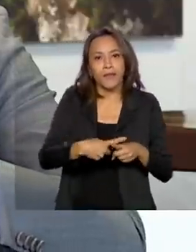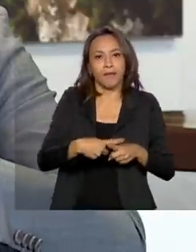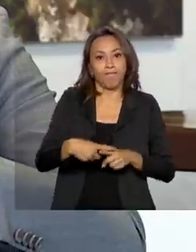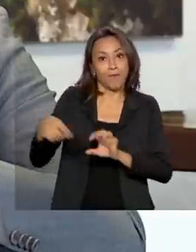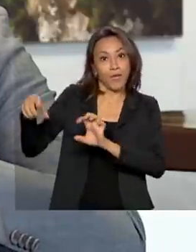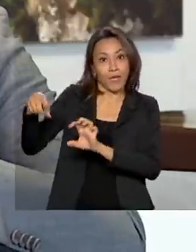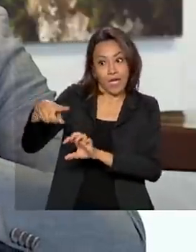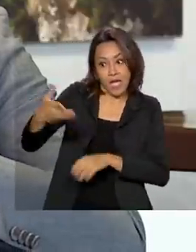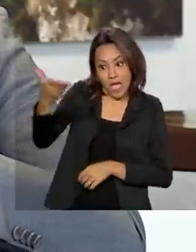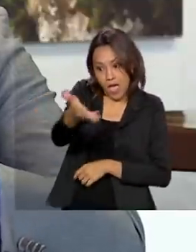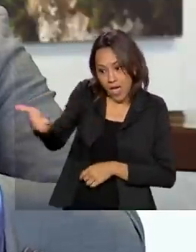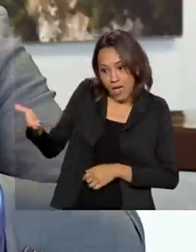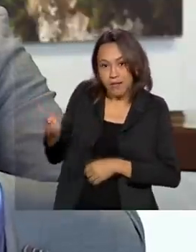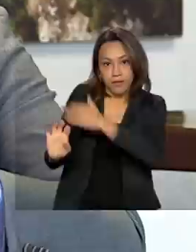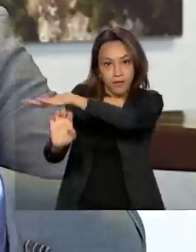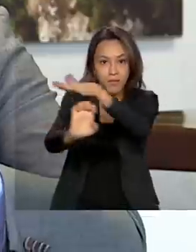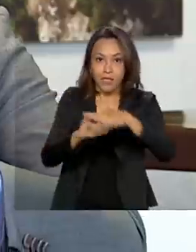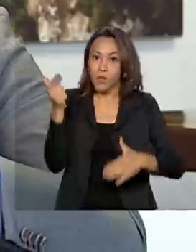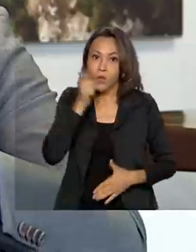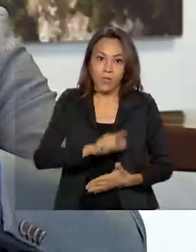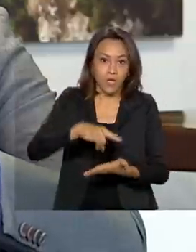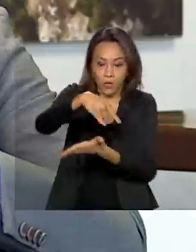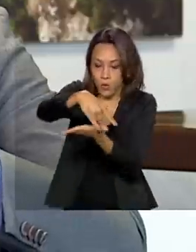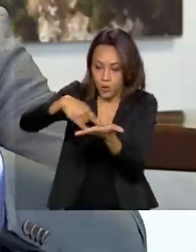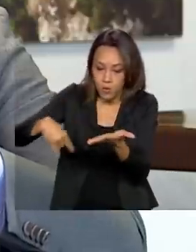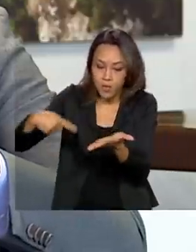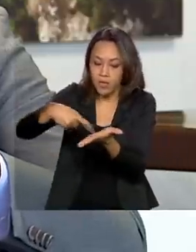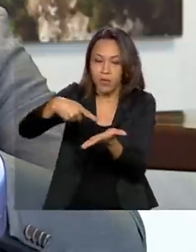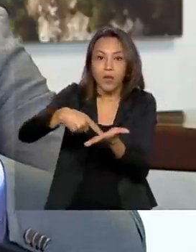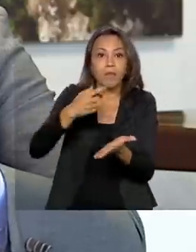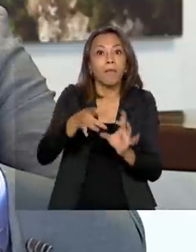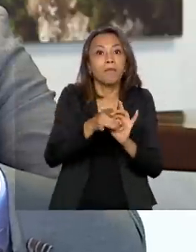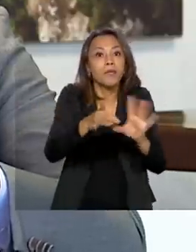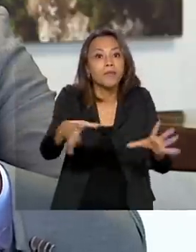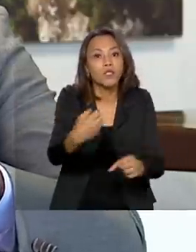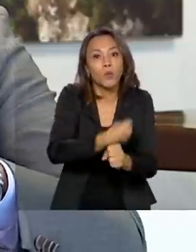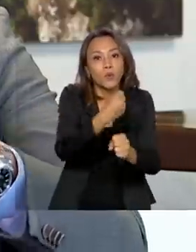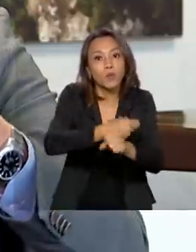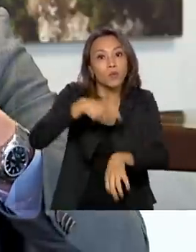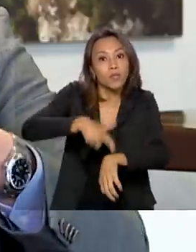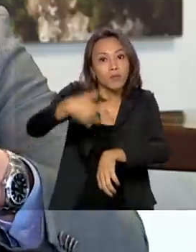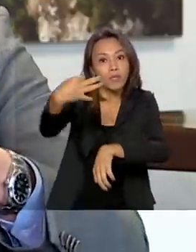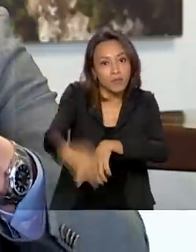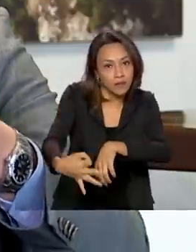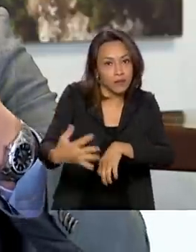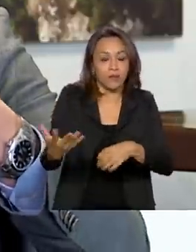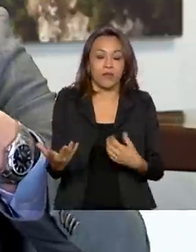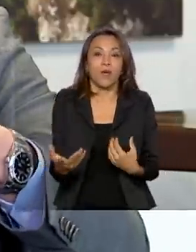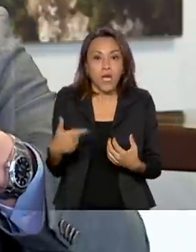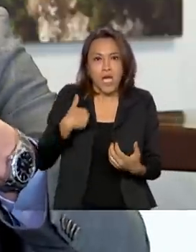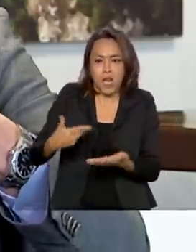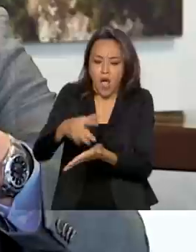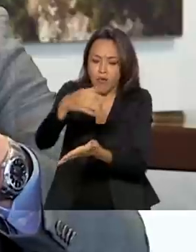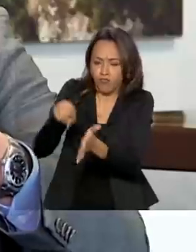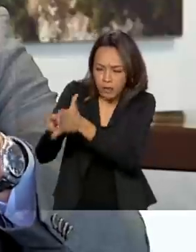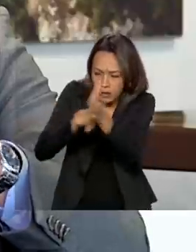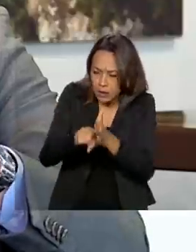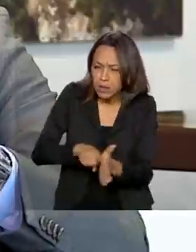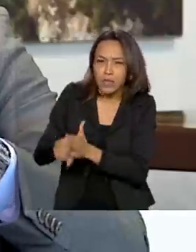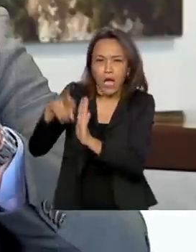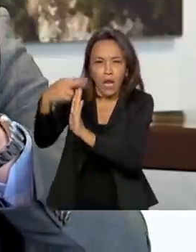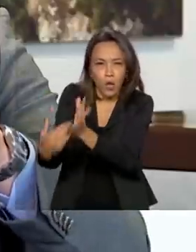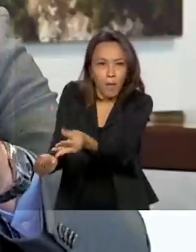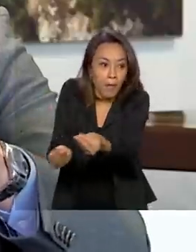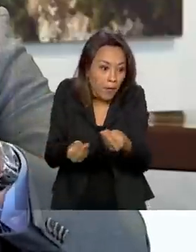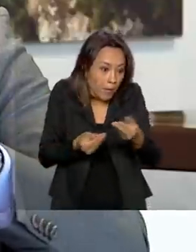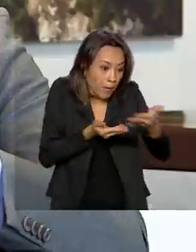empreendedor não consegue obter as licenças, não consegue obter as licenças a tempo, mesmo que ele tenha, que ele apresente estudos, etc., o